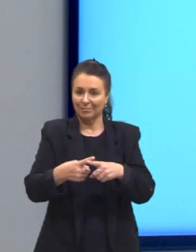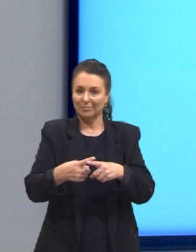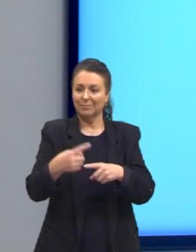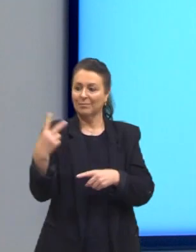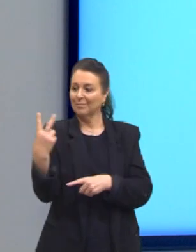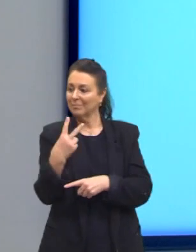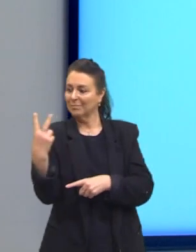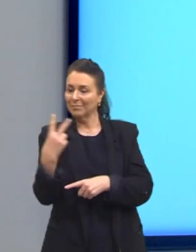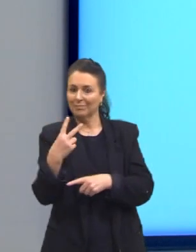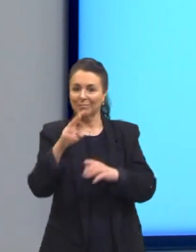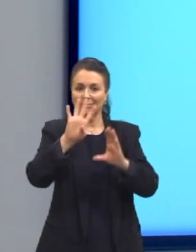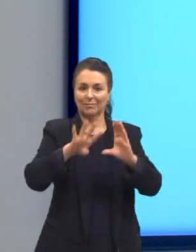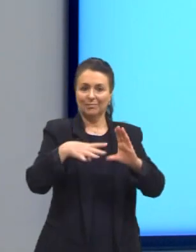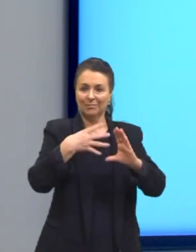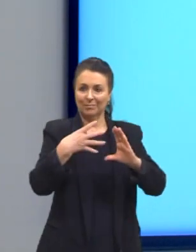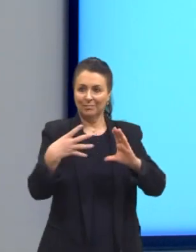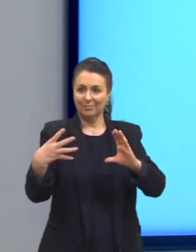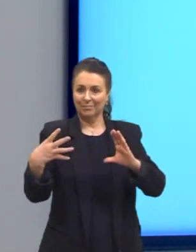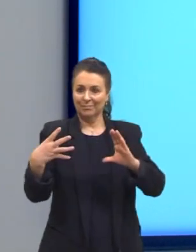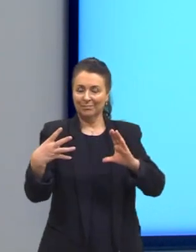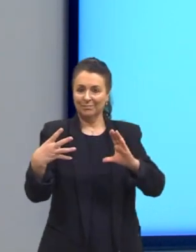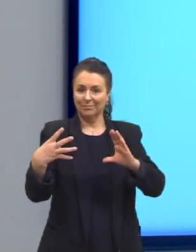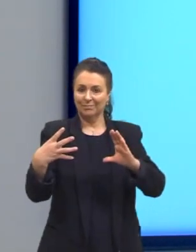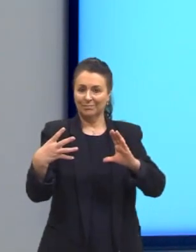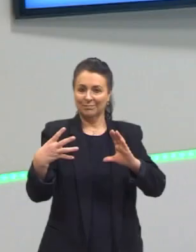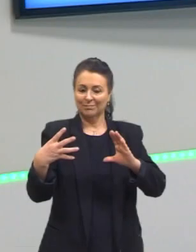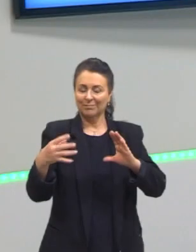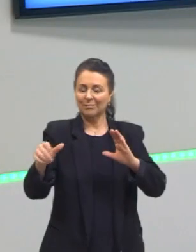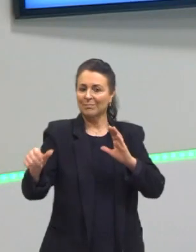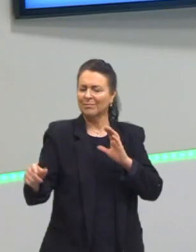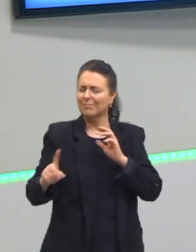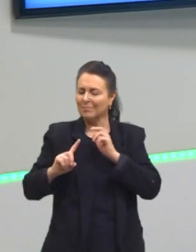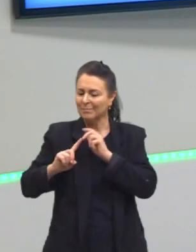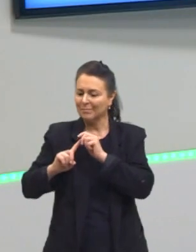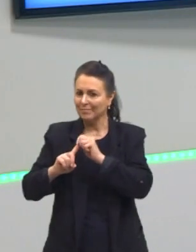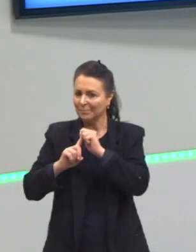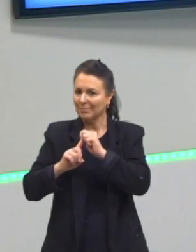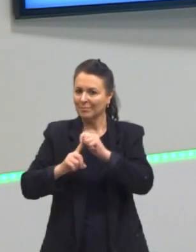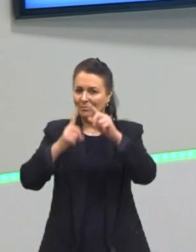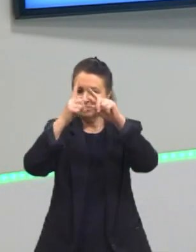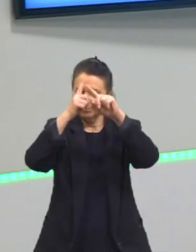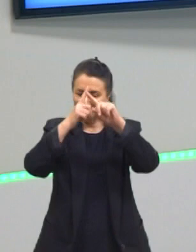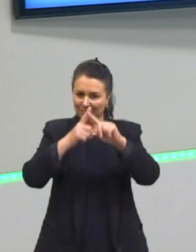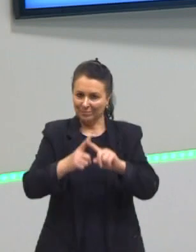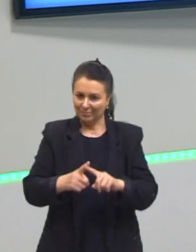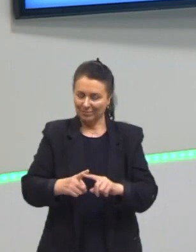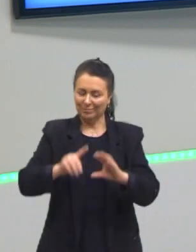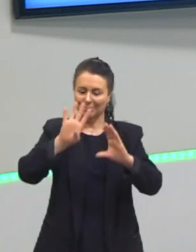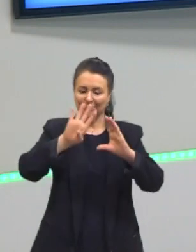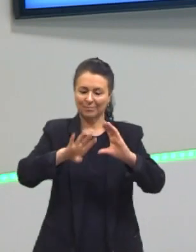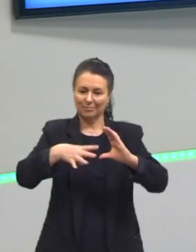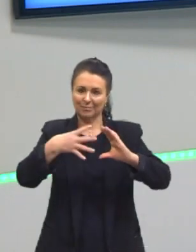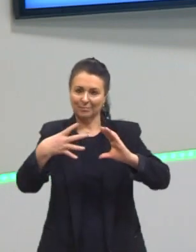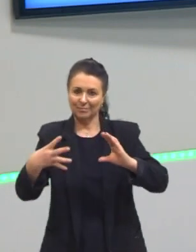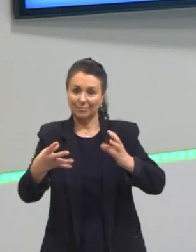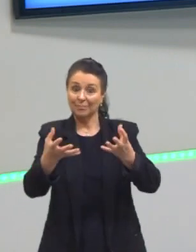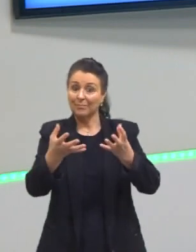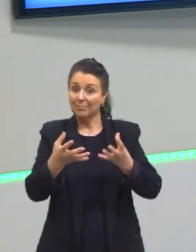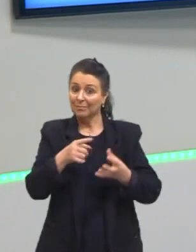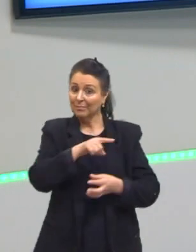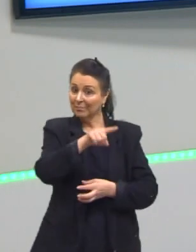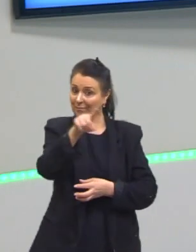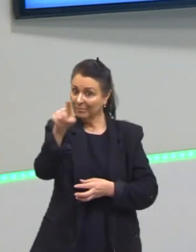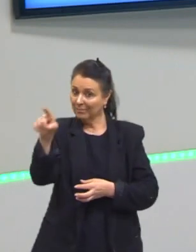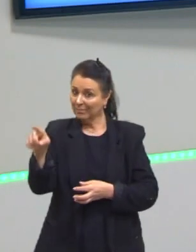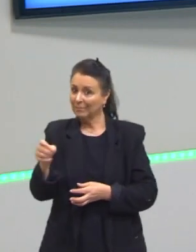matrizes Essas são as principais operações envolvendo matrizes quero que vocês me